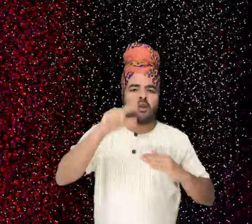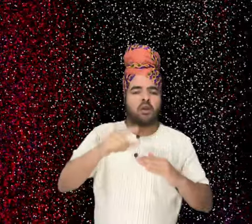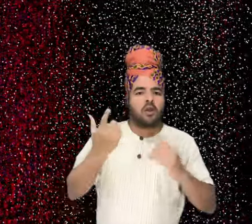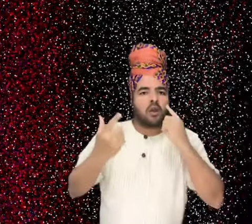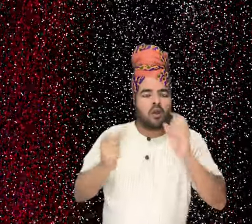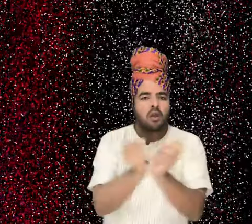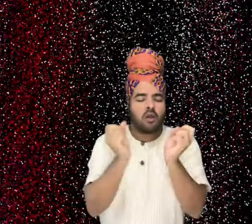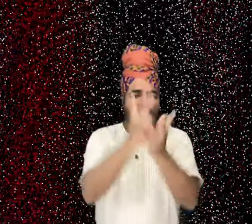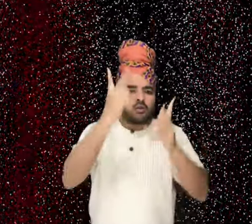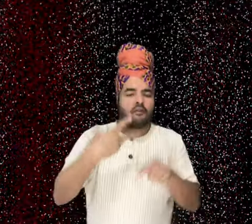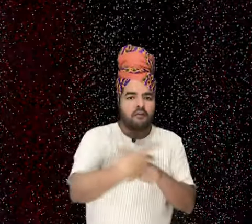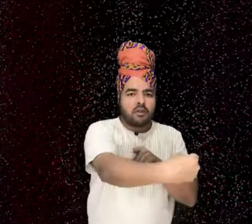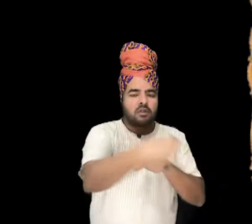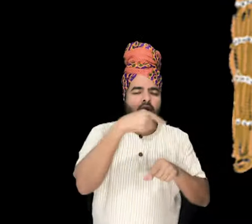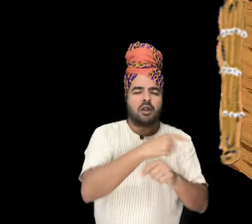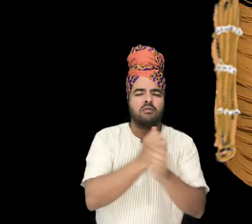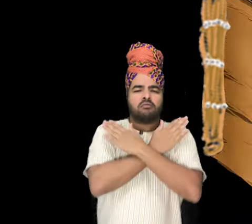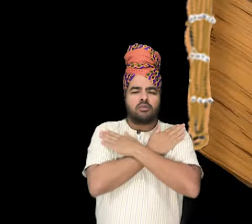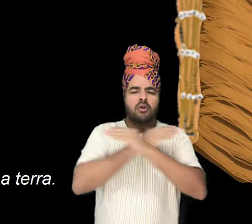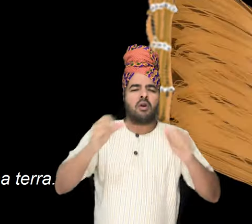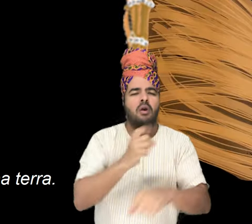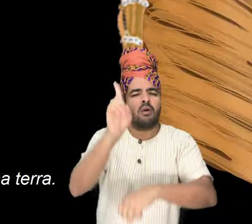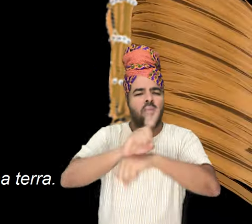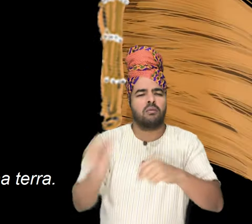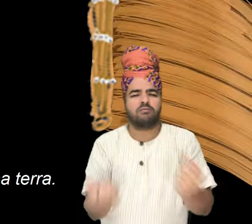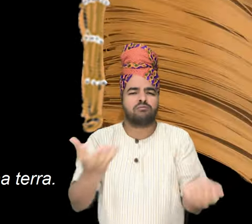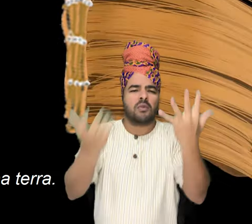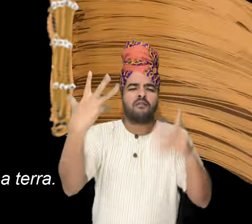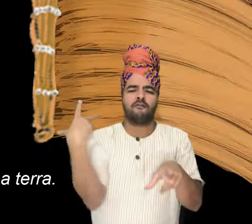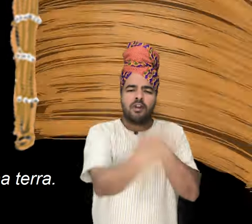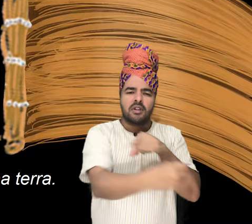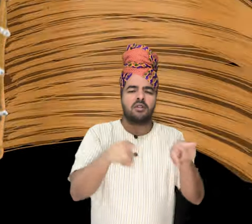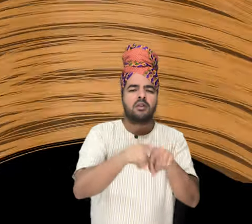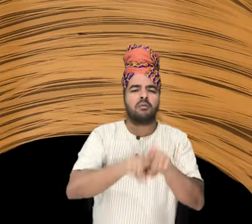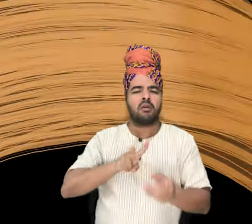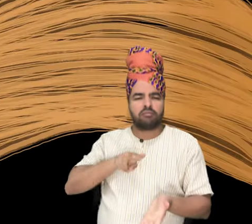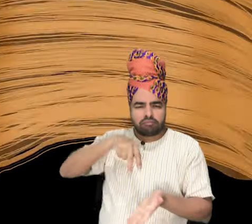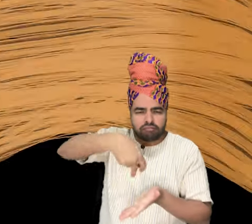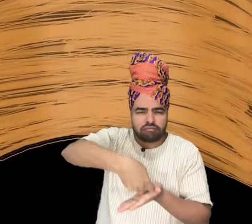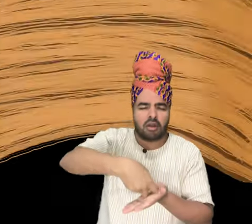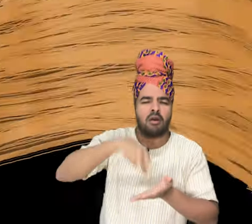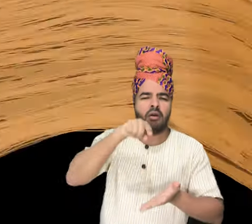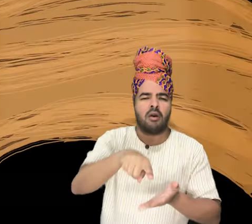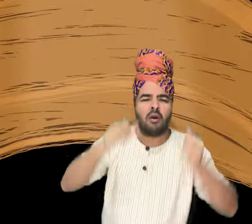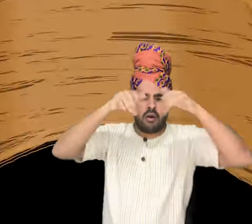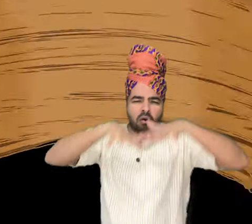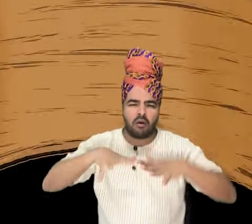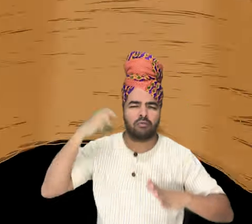obatalá vencer a Omolú ajoelha but 7 vezes com seu cajado na